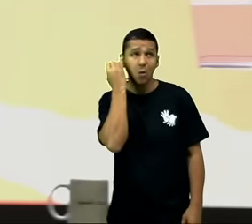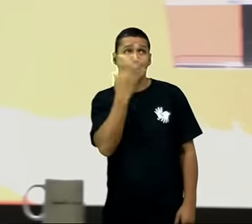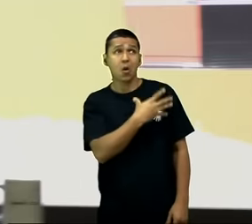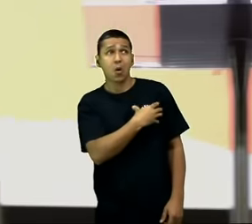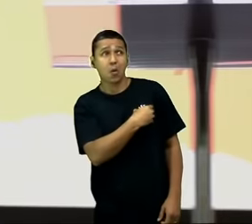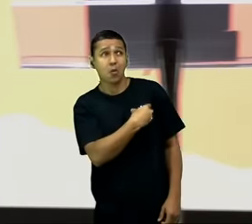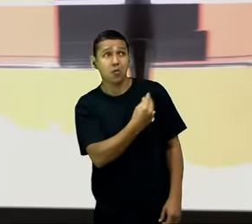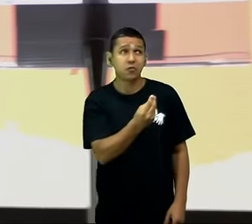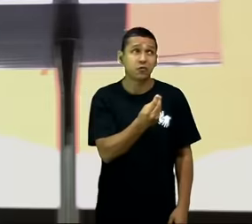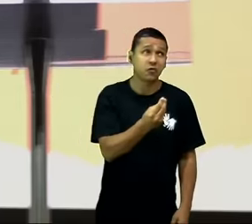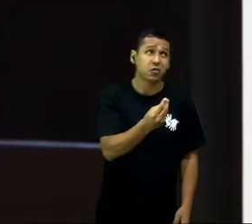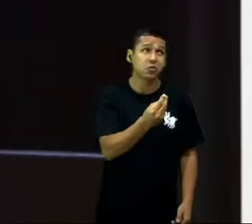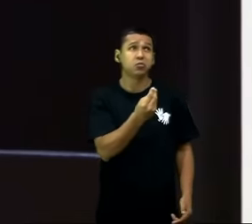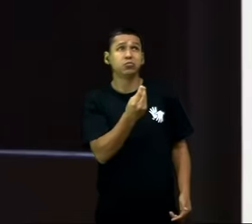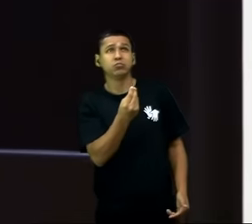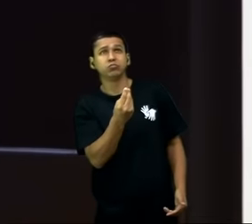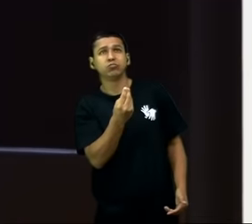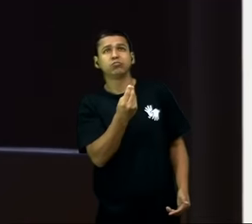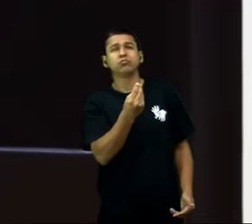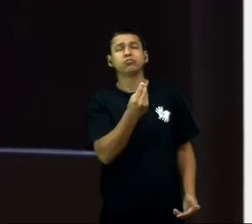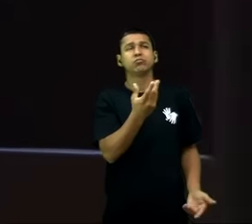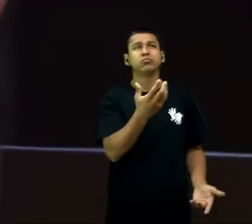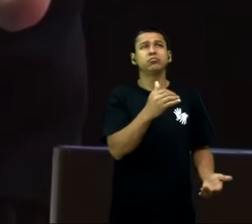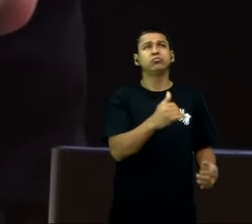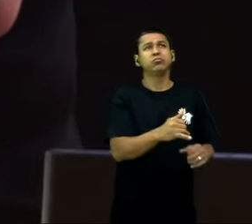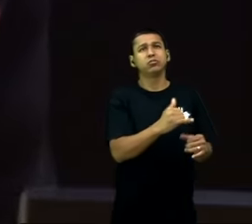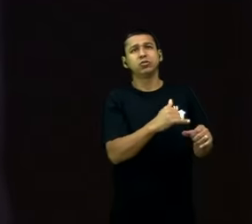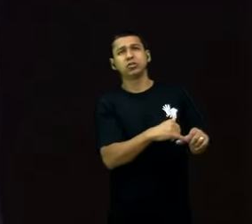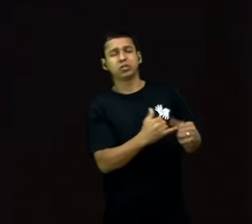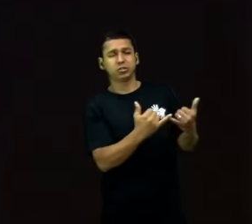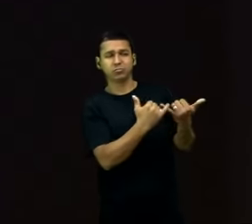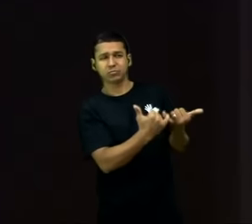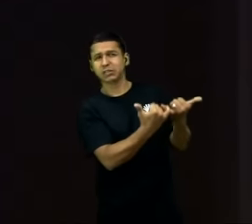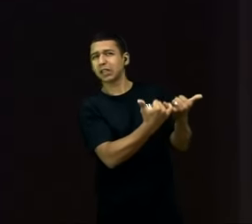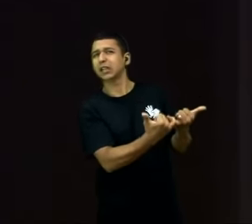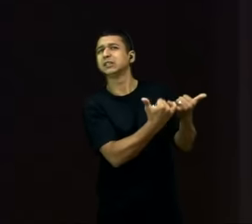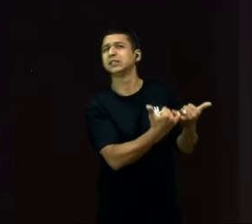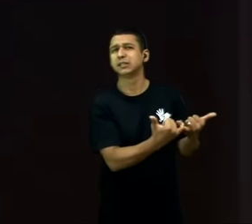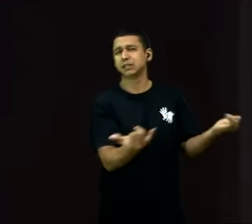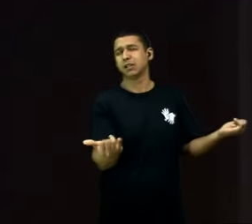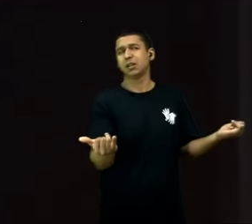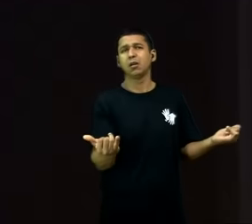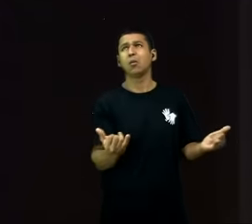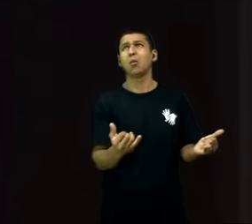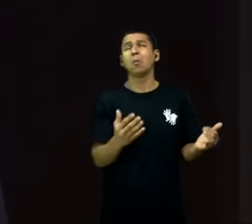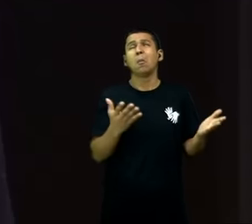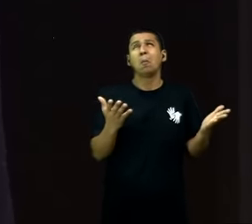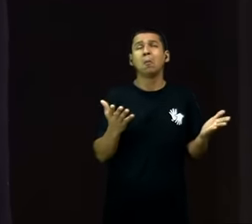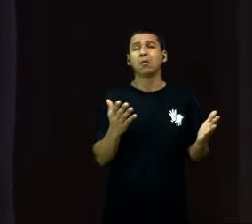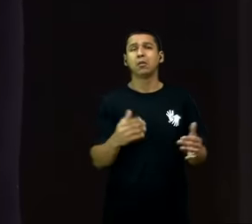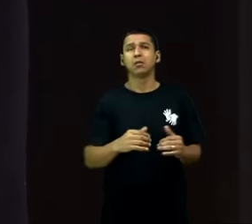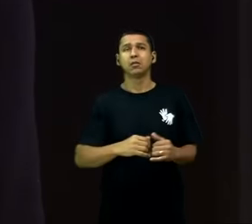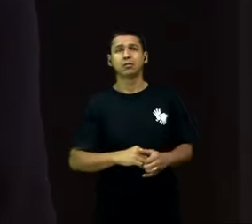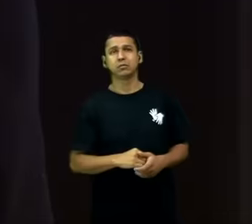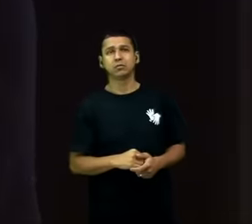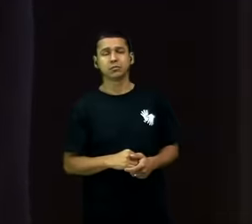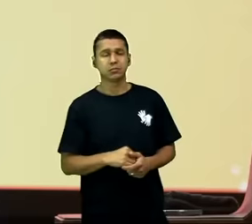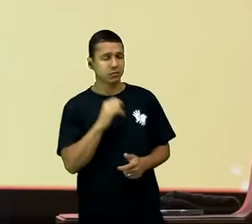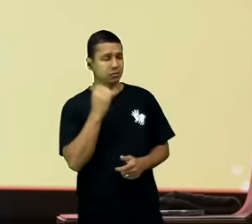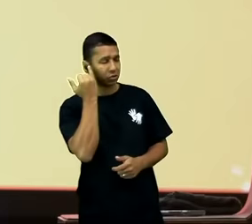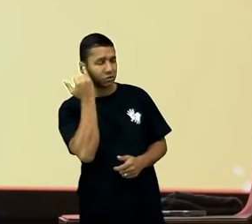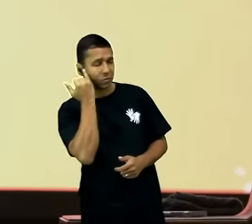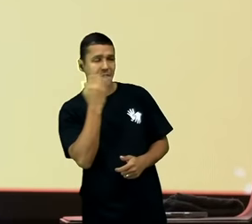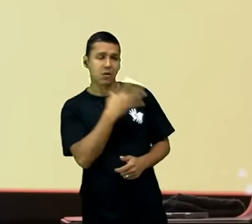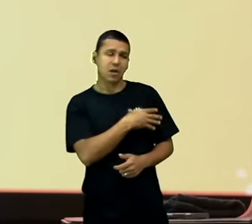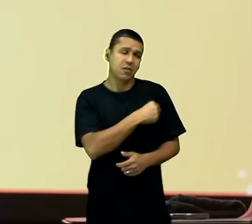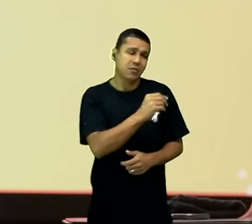Ismael é o filho do jeitinho. Ismael é o filho do plano humano. Deus não reconhece aquilo que a gente gera no planos humanos, estratégias